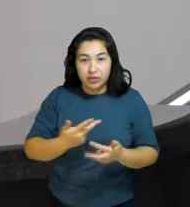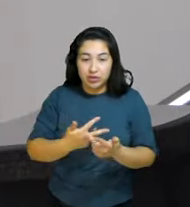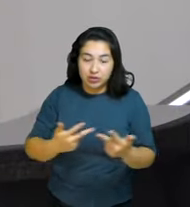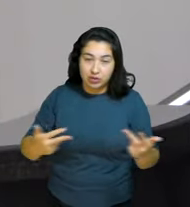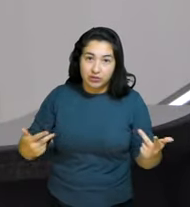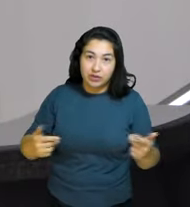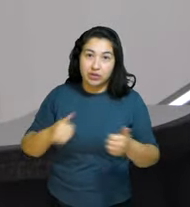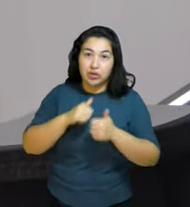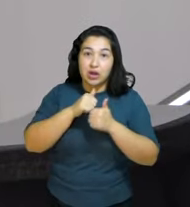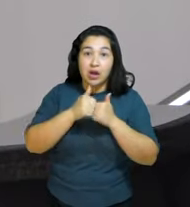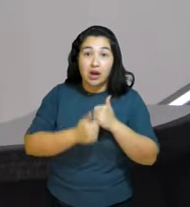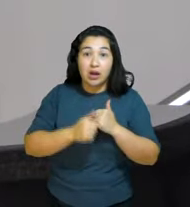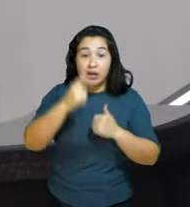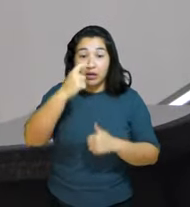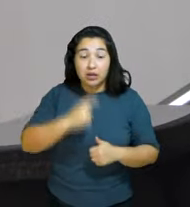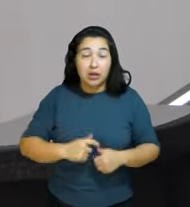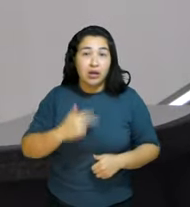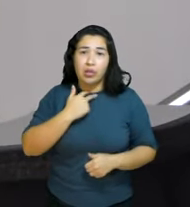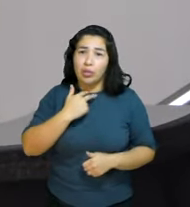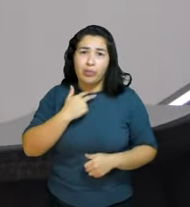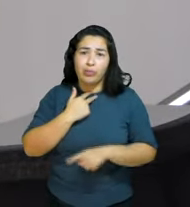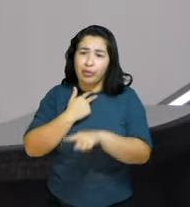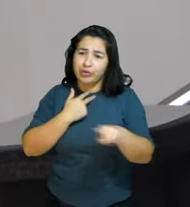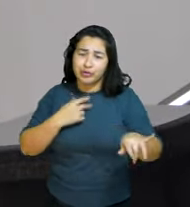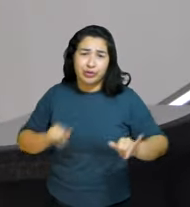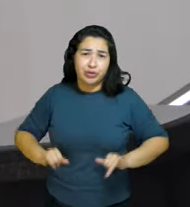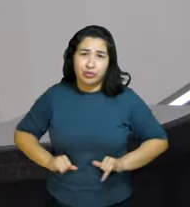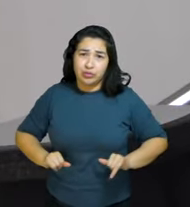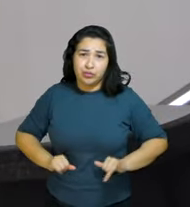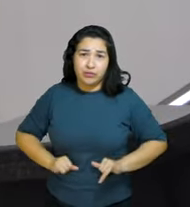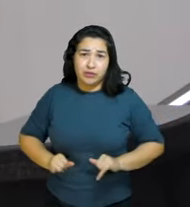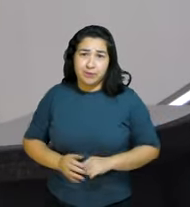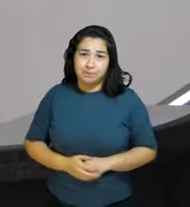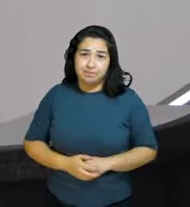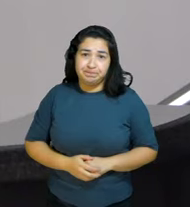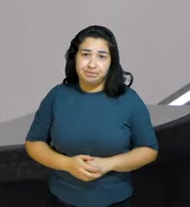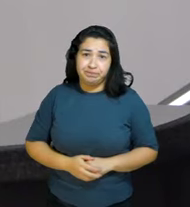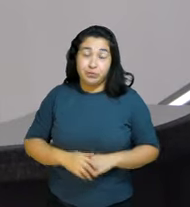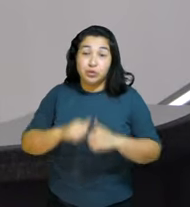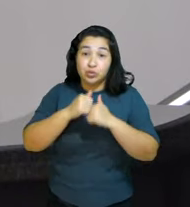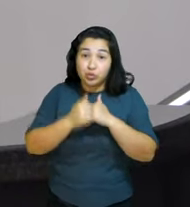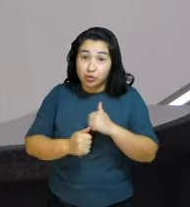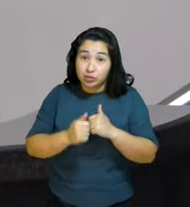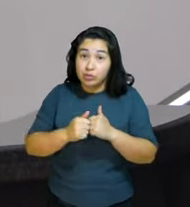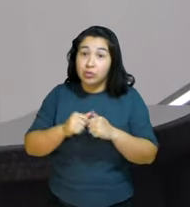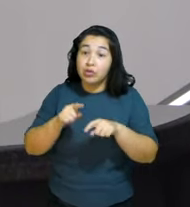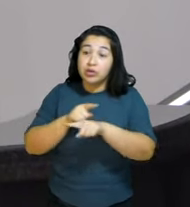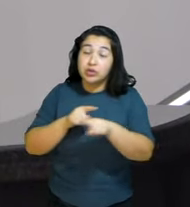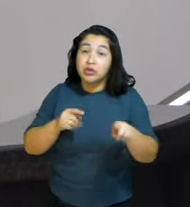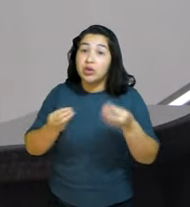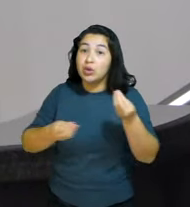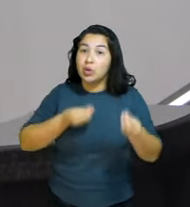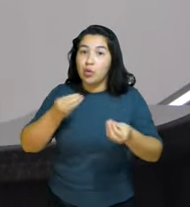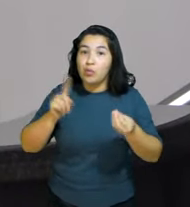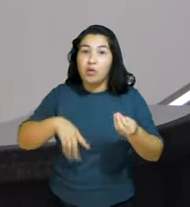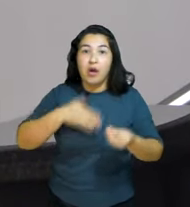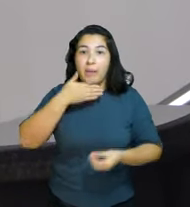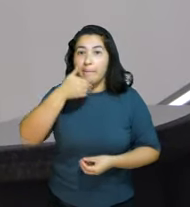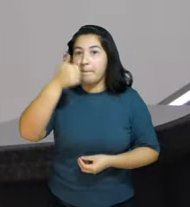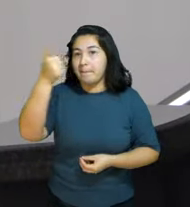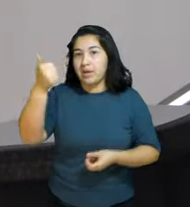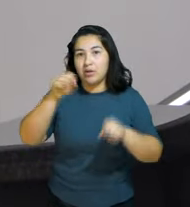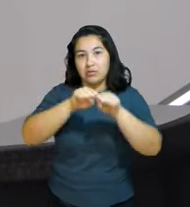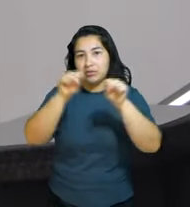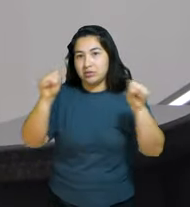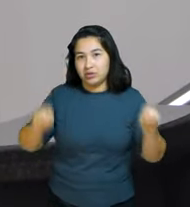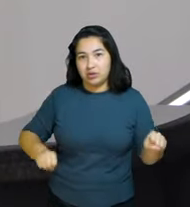atletas não podem pagar por isso. O nosso sistema esportivo ele é muito consolidado, como os colegas colocaram, ele é o melhor sistema esportivo do Brasil.